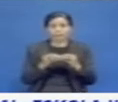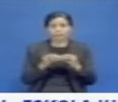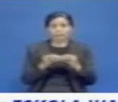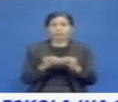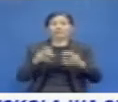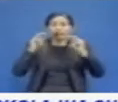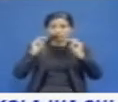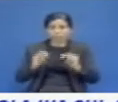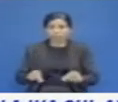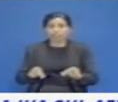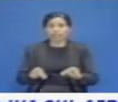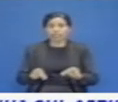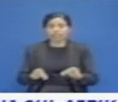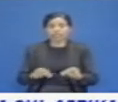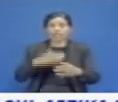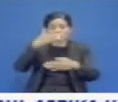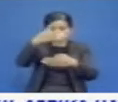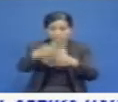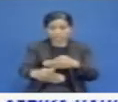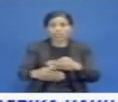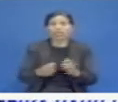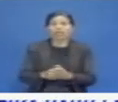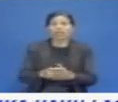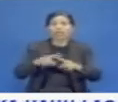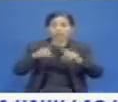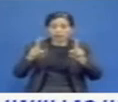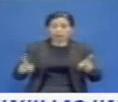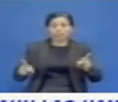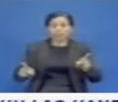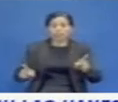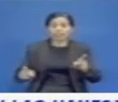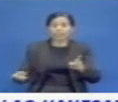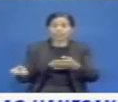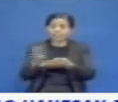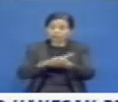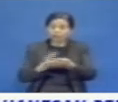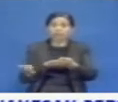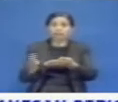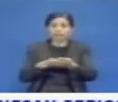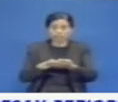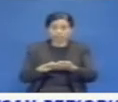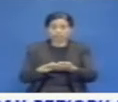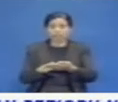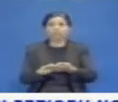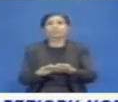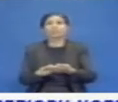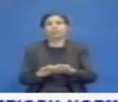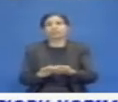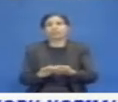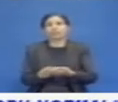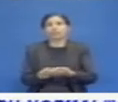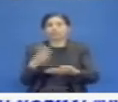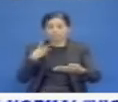tem que taca conta. Mais B, e a página 75 do relatório da Câmara de Contas,